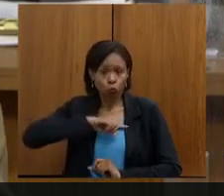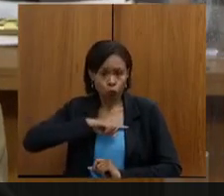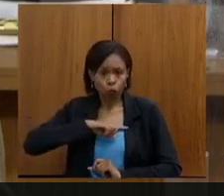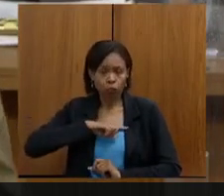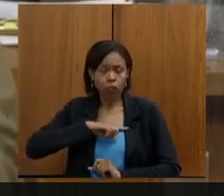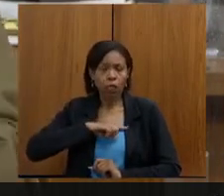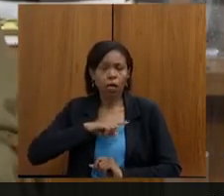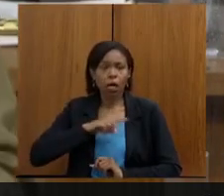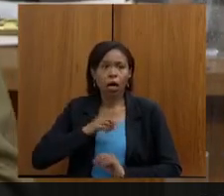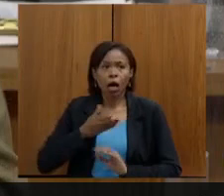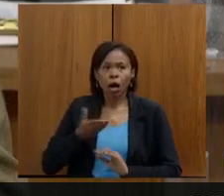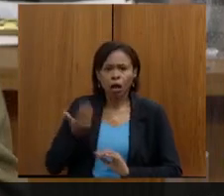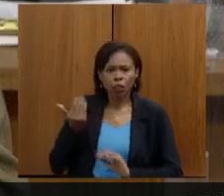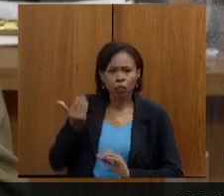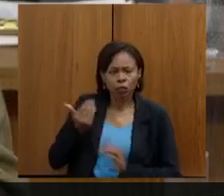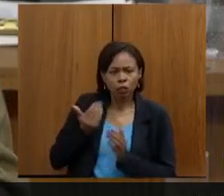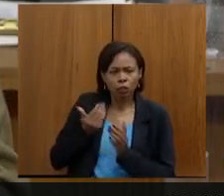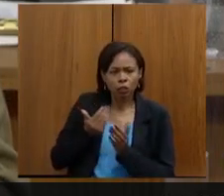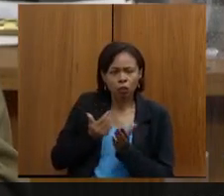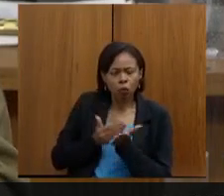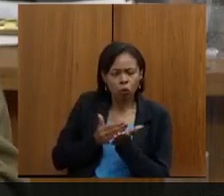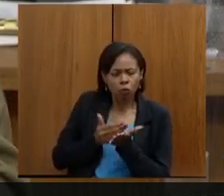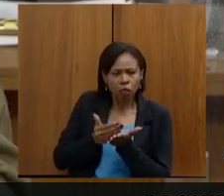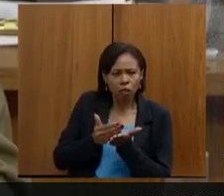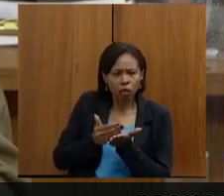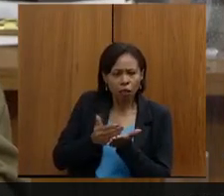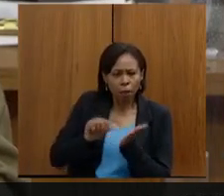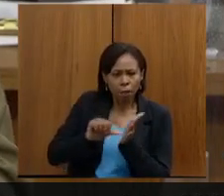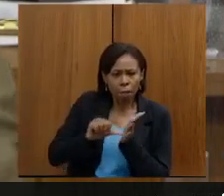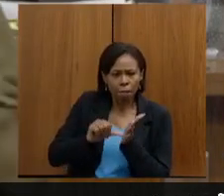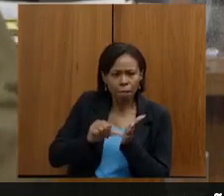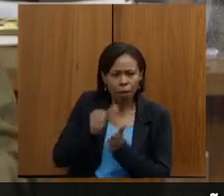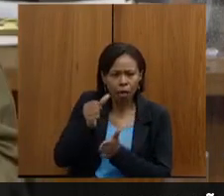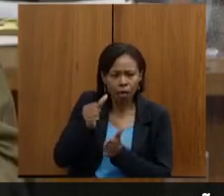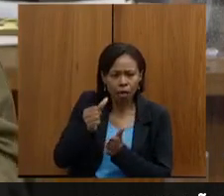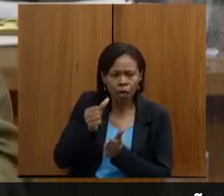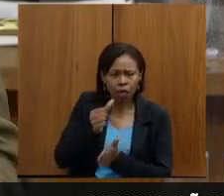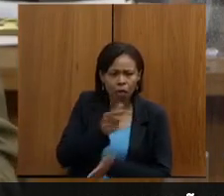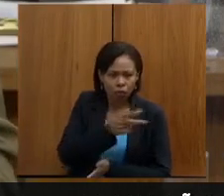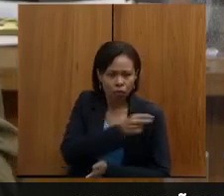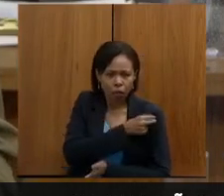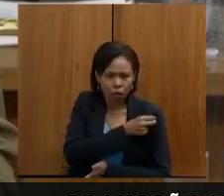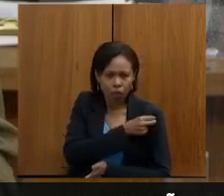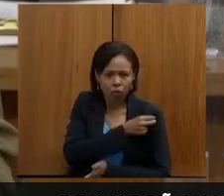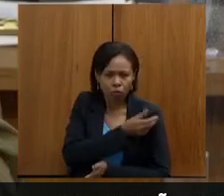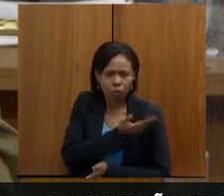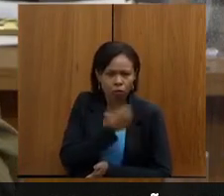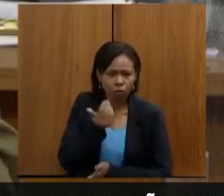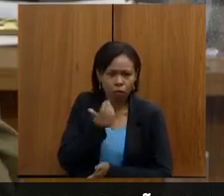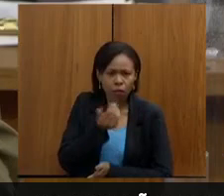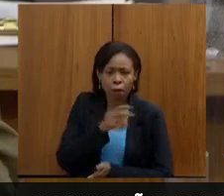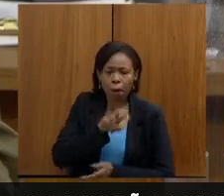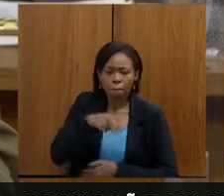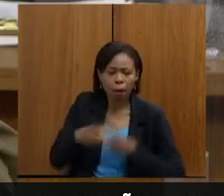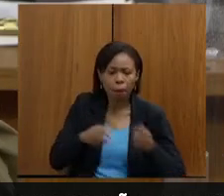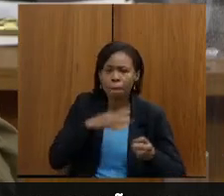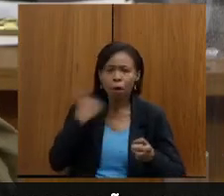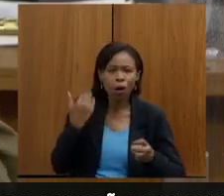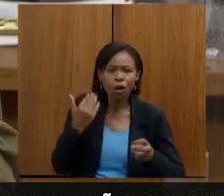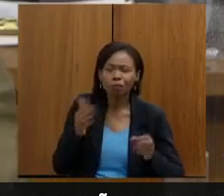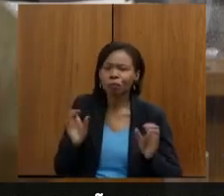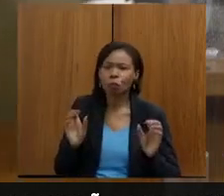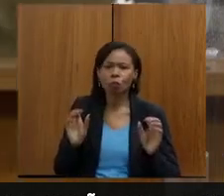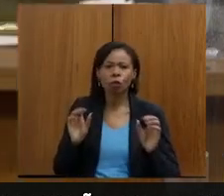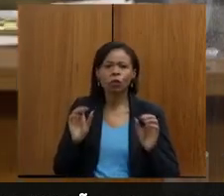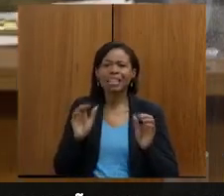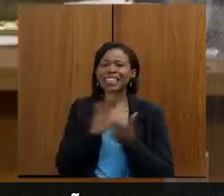após começar as as primeiras vacinação e nós não perdemos Mas nenhum policial Então foi uma